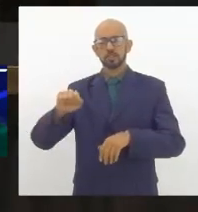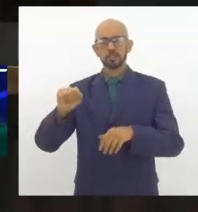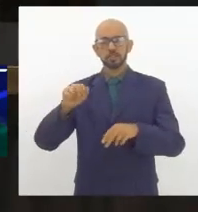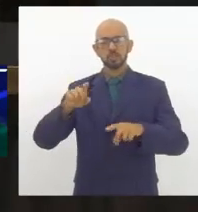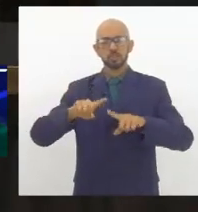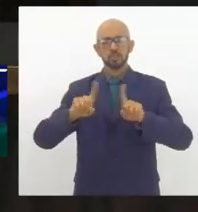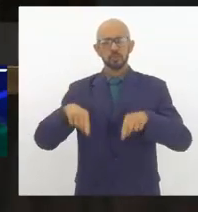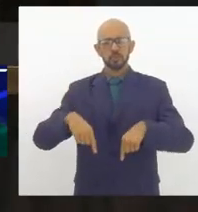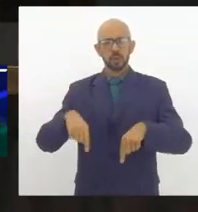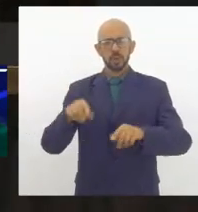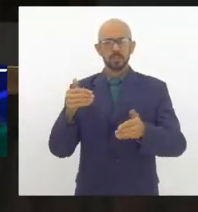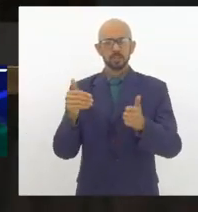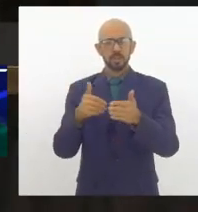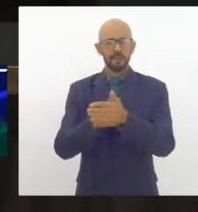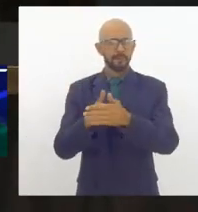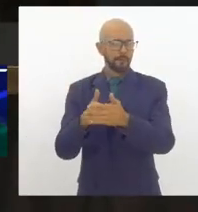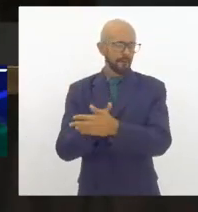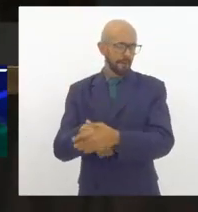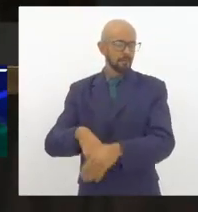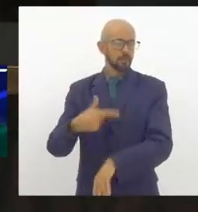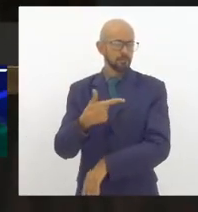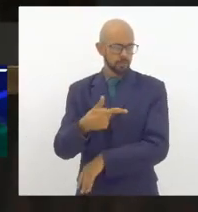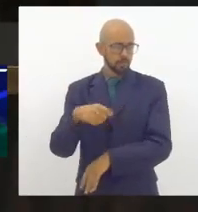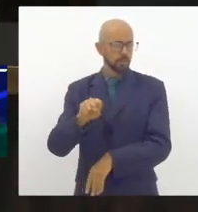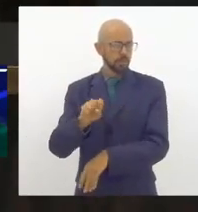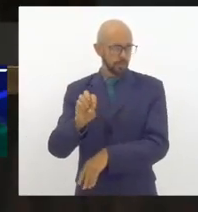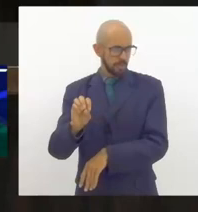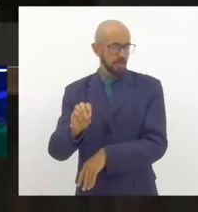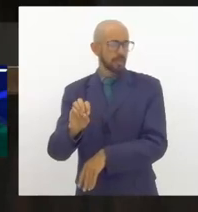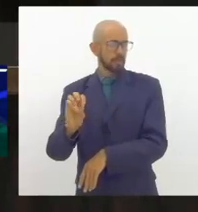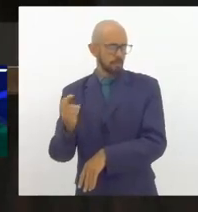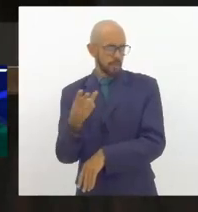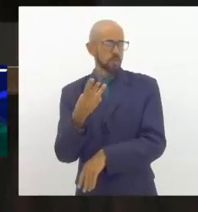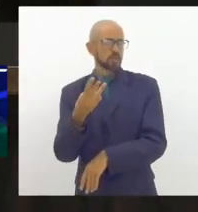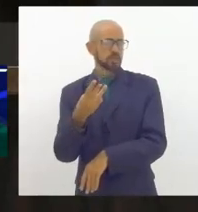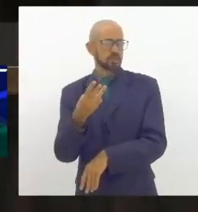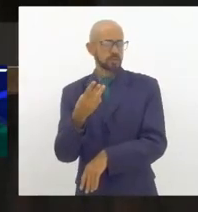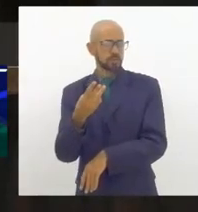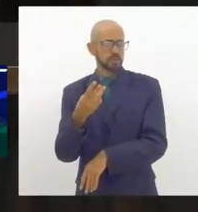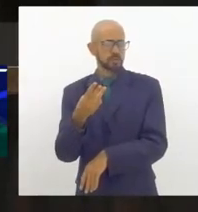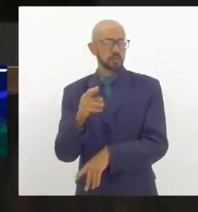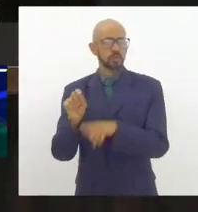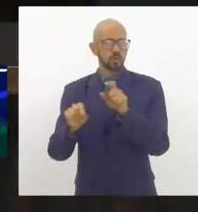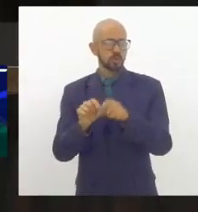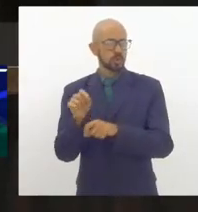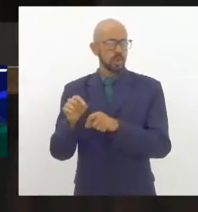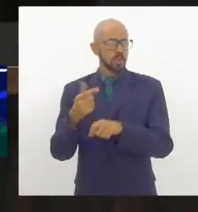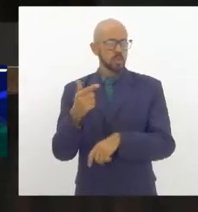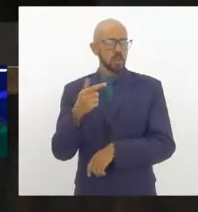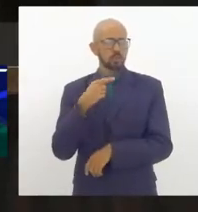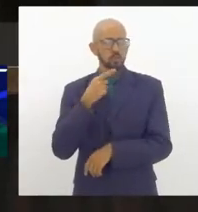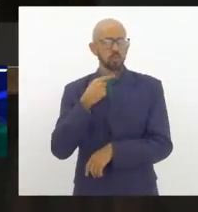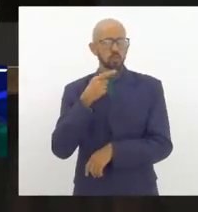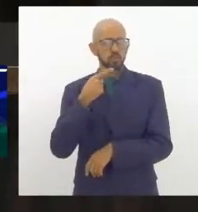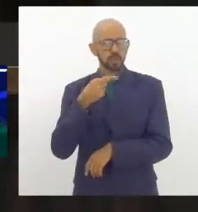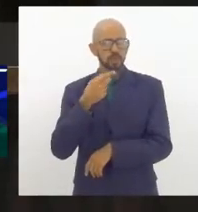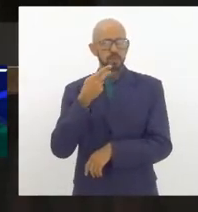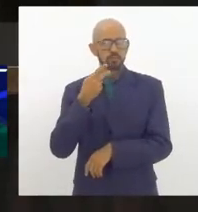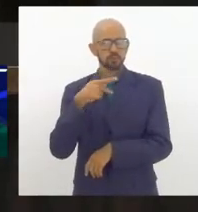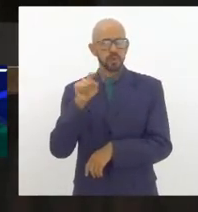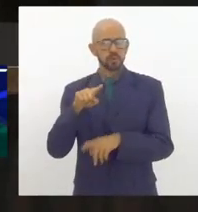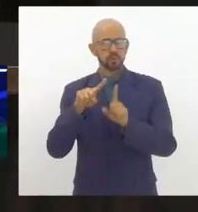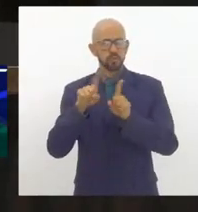secretos dos 280 milhões e afirmação e não há dúvida que nós estamos falando os servidores